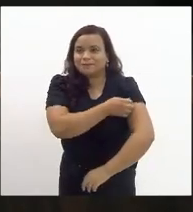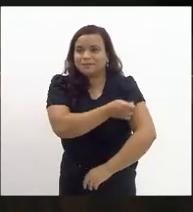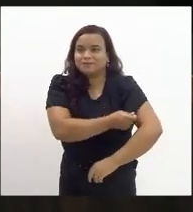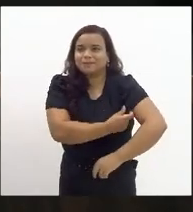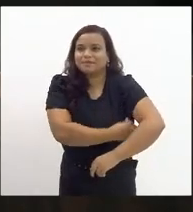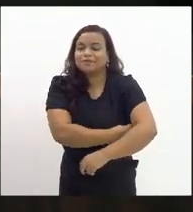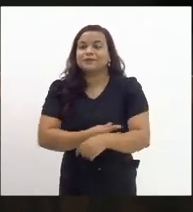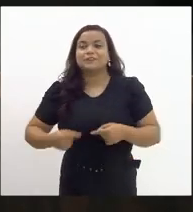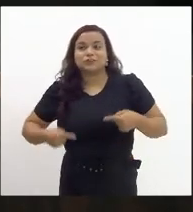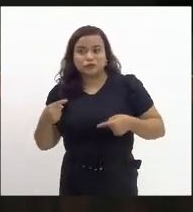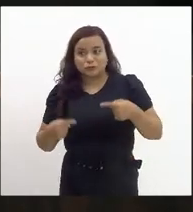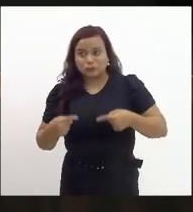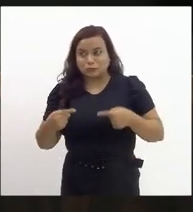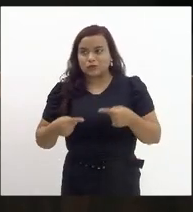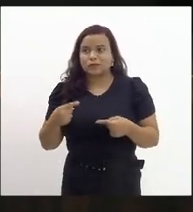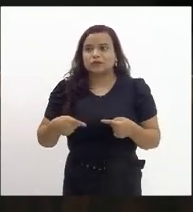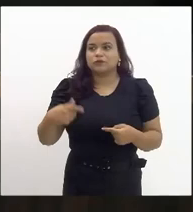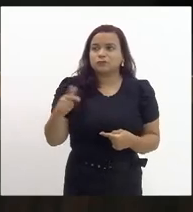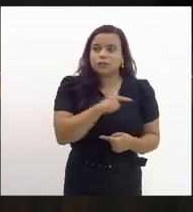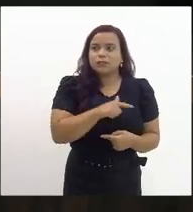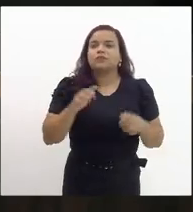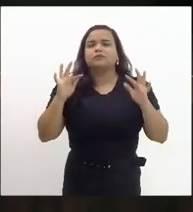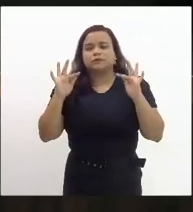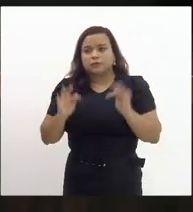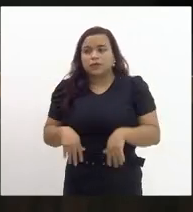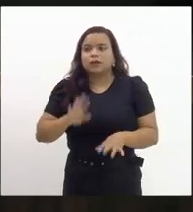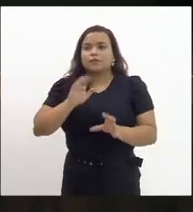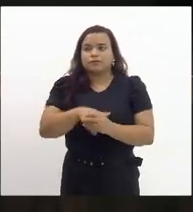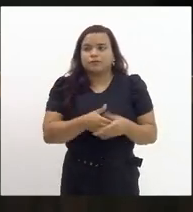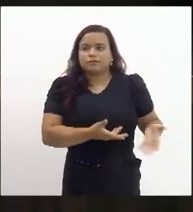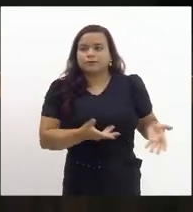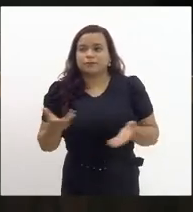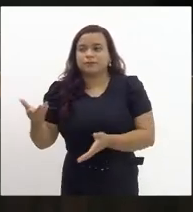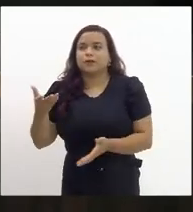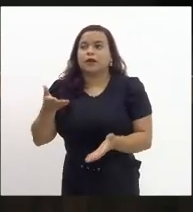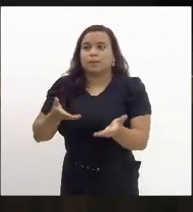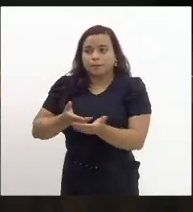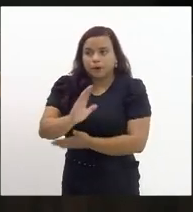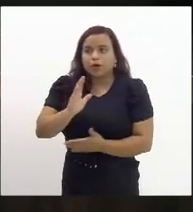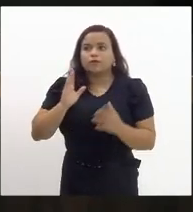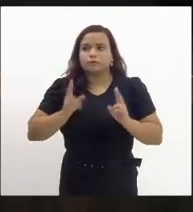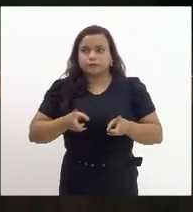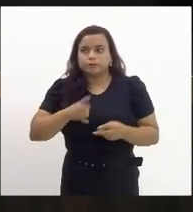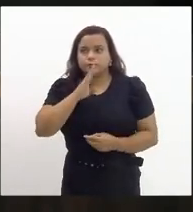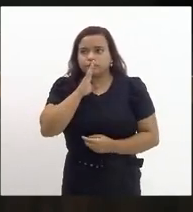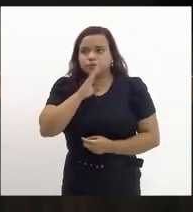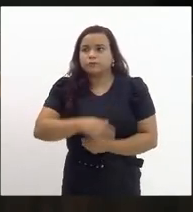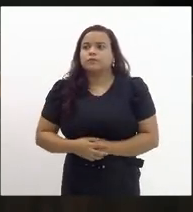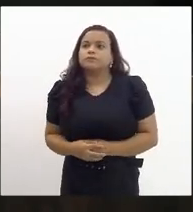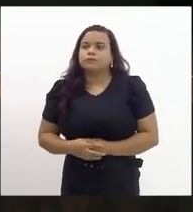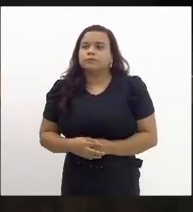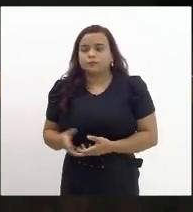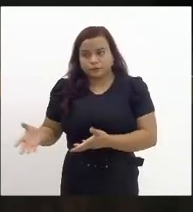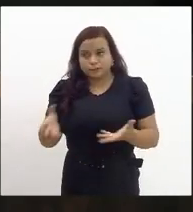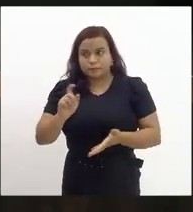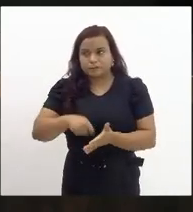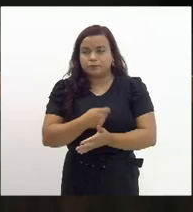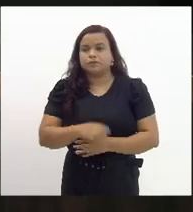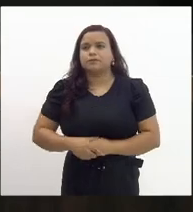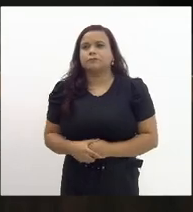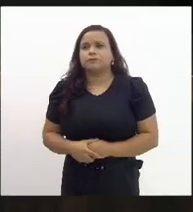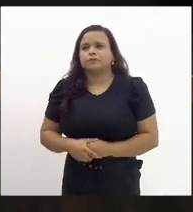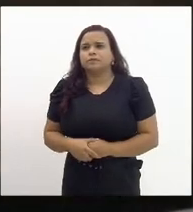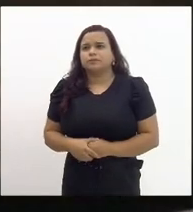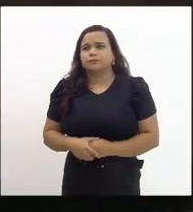Em discussão, não havendo quem queira discutir, encerrada a discussão, em votação, os senhores que aprovam permaneçam como estão. Presidente, aprovado. Vai autógrafo. Já